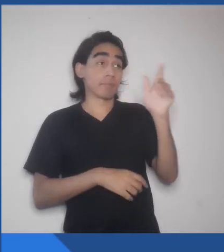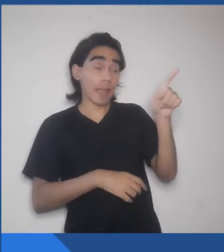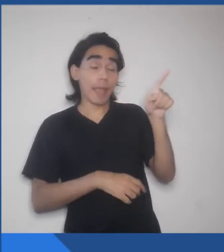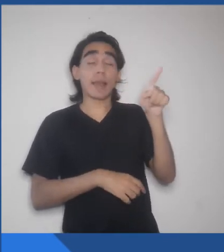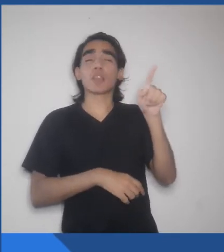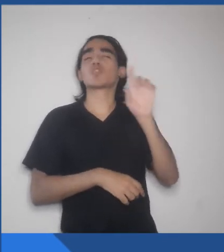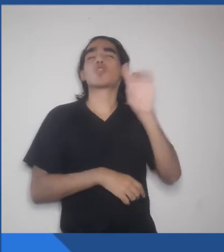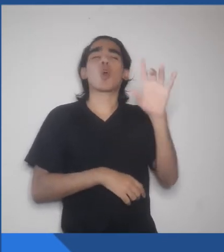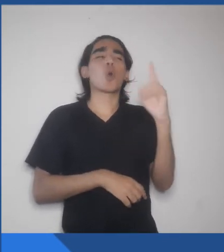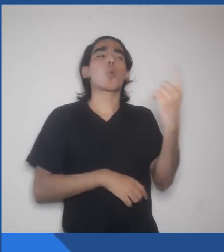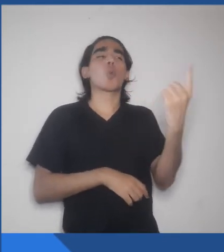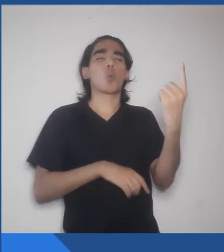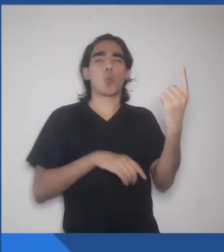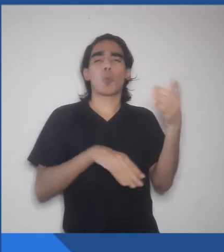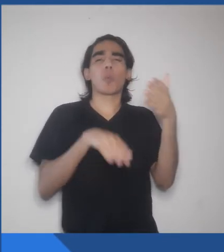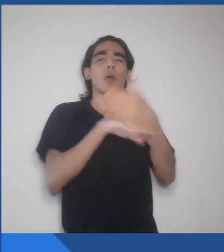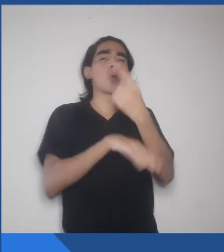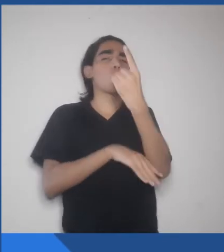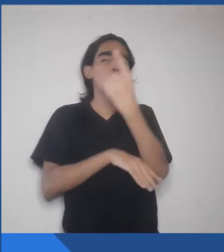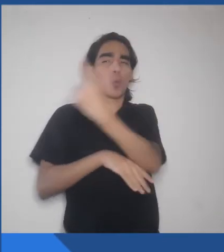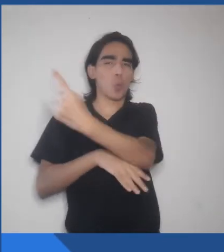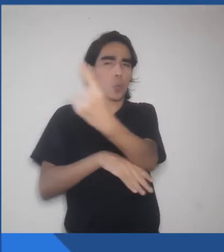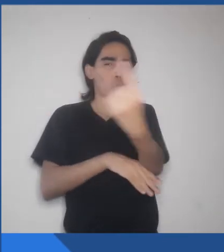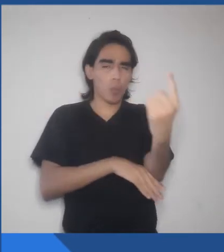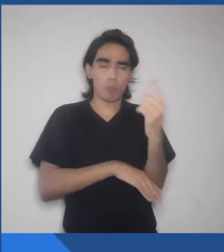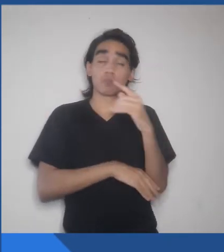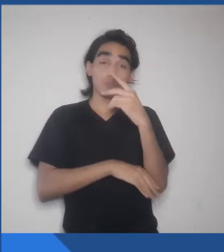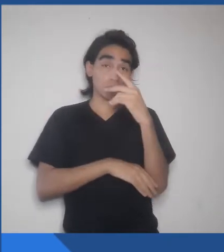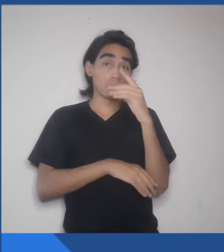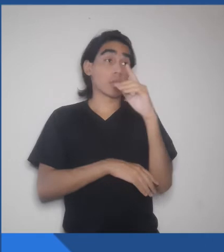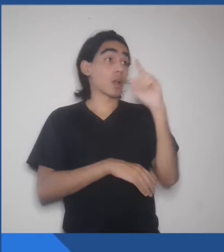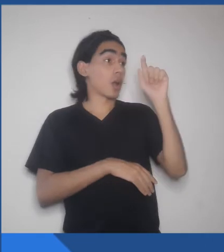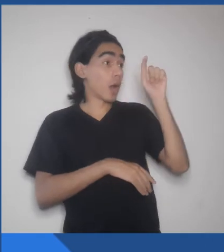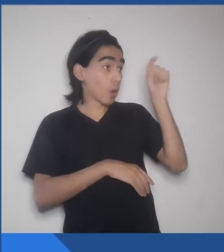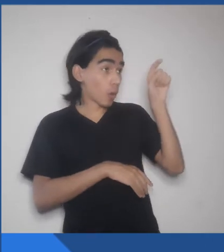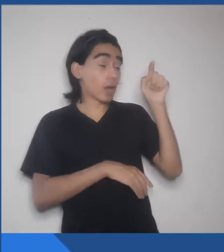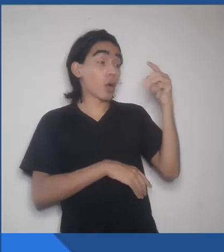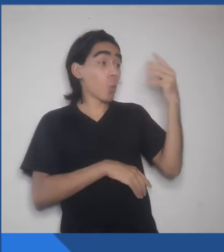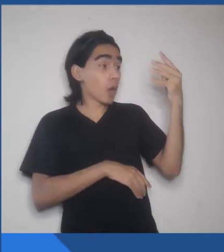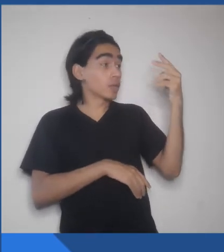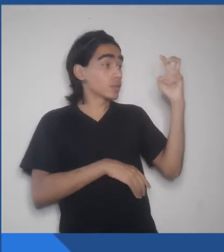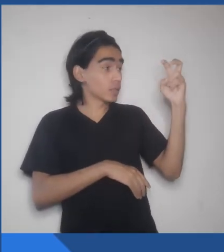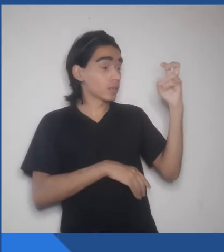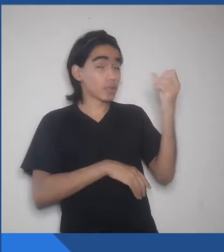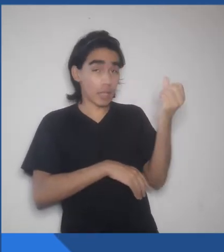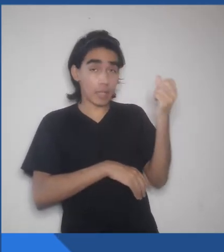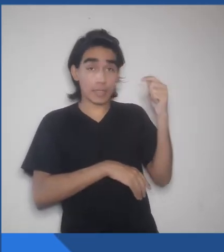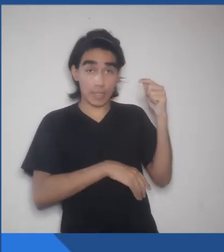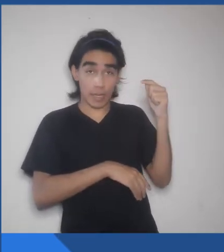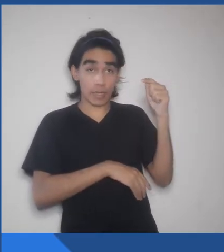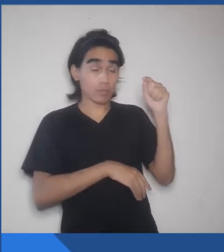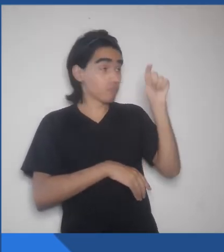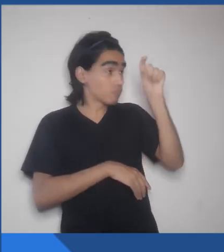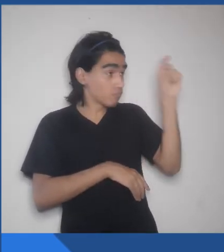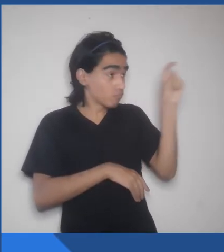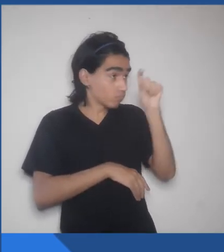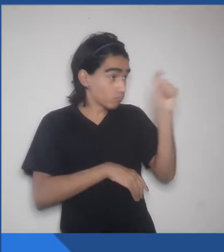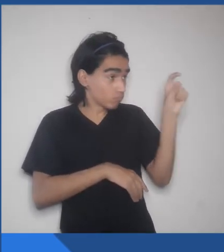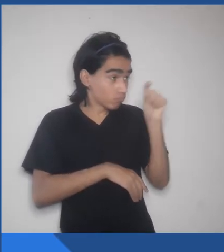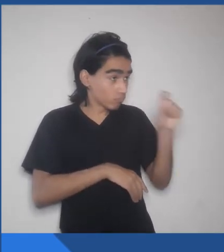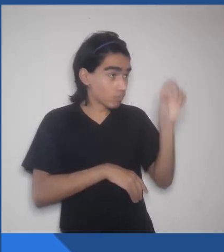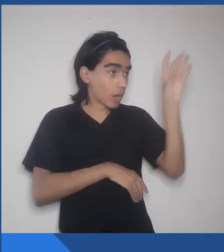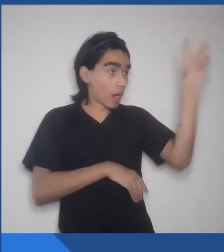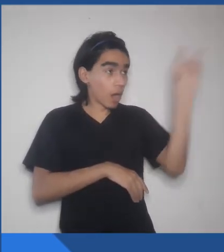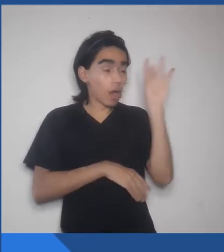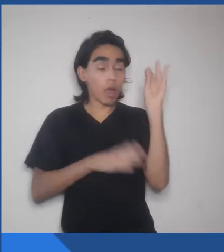o estudante em um grupo só, que é o que eu vou fazer aqui. Então, estudante 4, 5, 6 e 7, por exemplo, esses 4 vão fazer